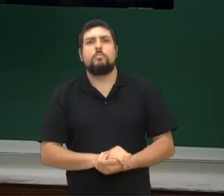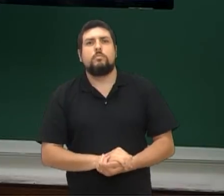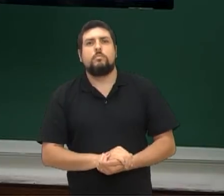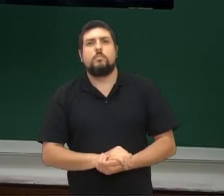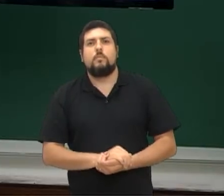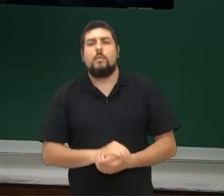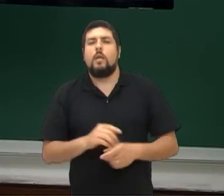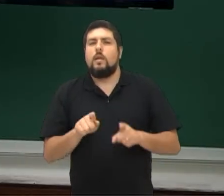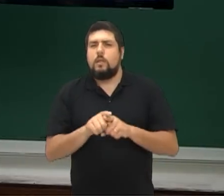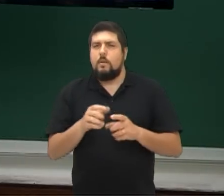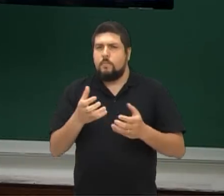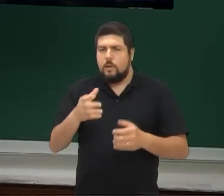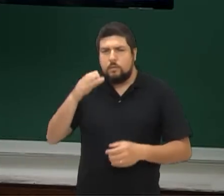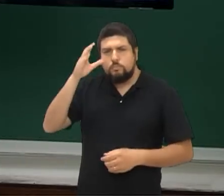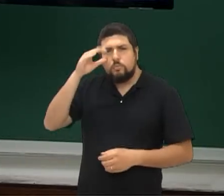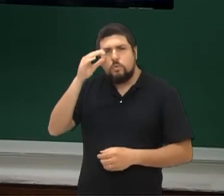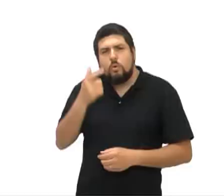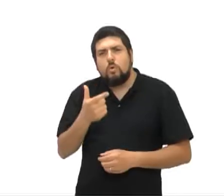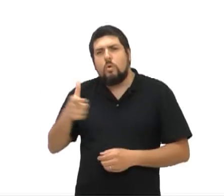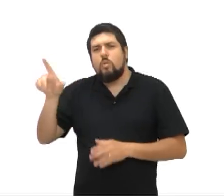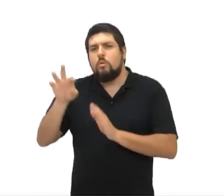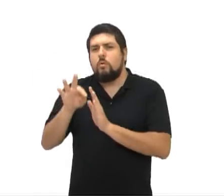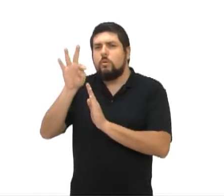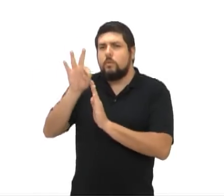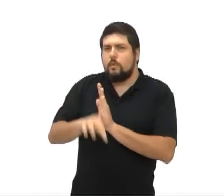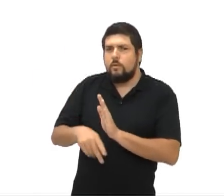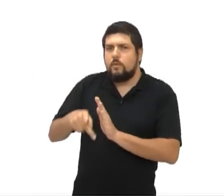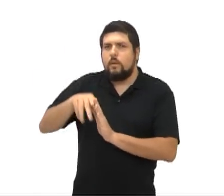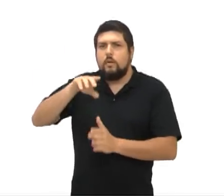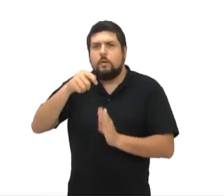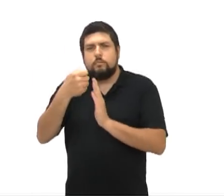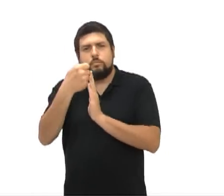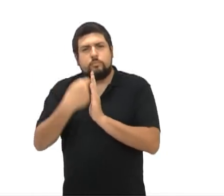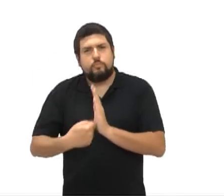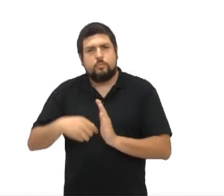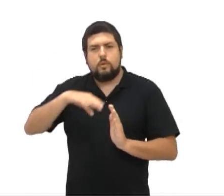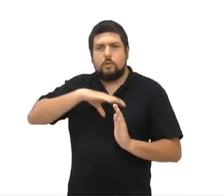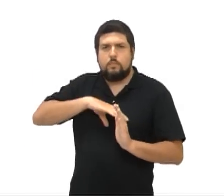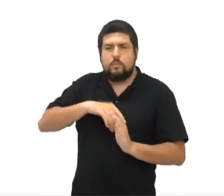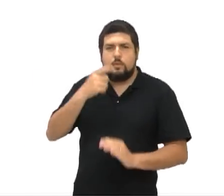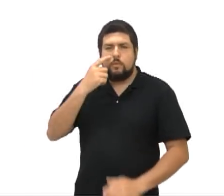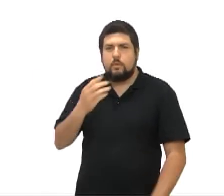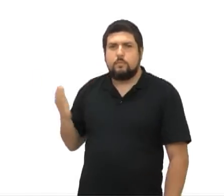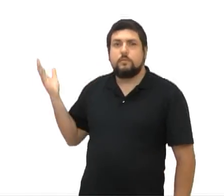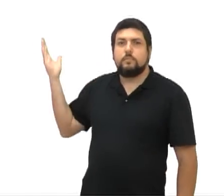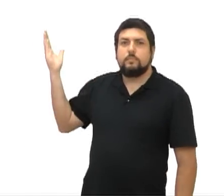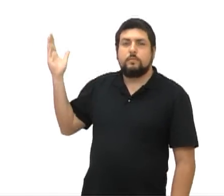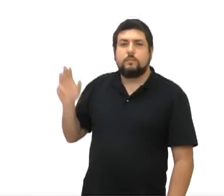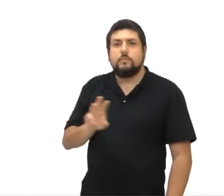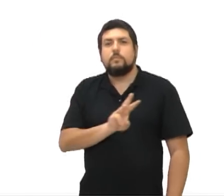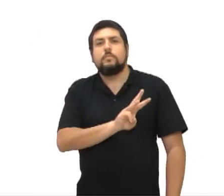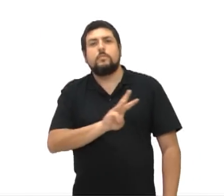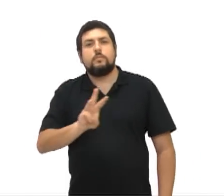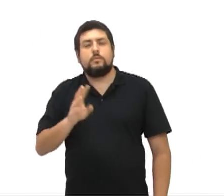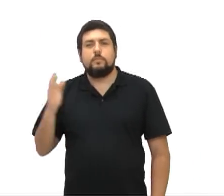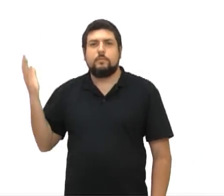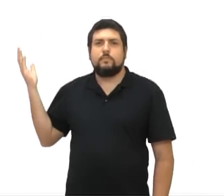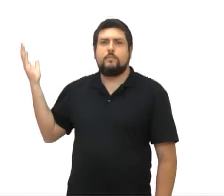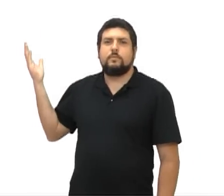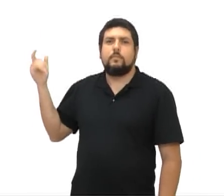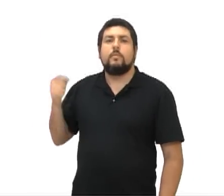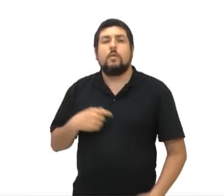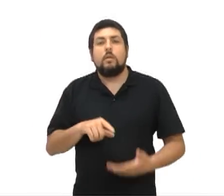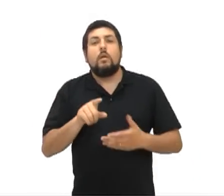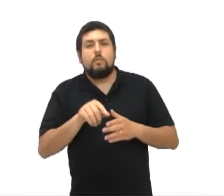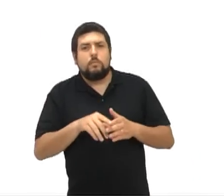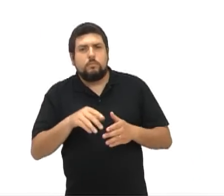foram finalistas na Olimpíada de Língua Portuguesa, você pode ir lá no site do Escrevendo Futuro. E lá tem todos os textos para você